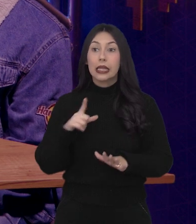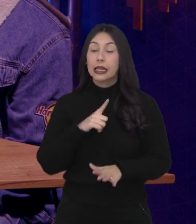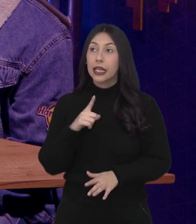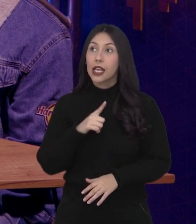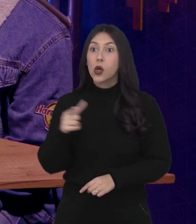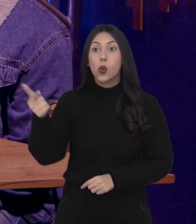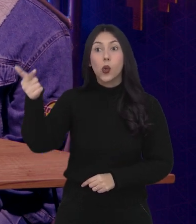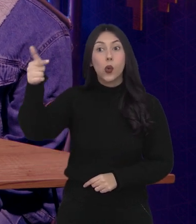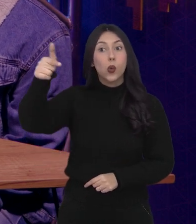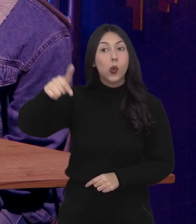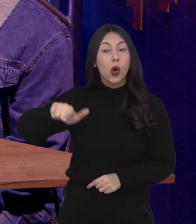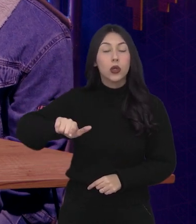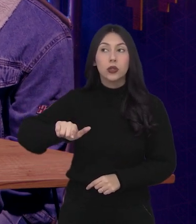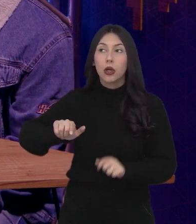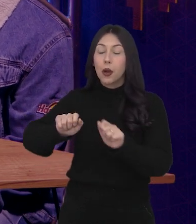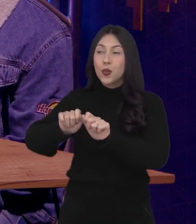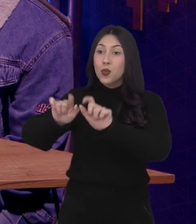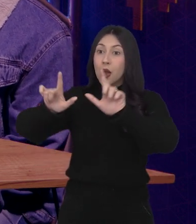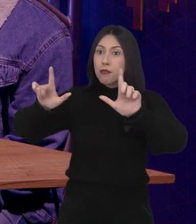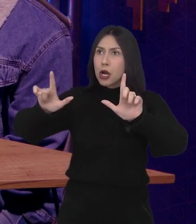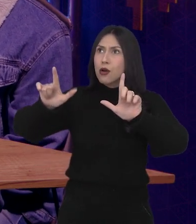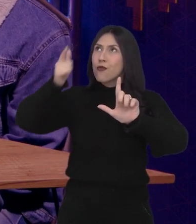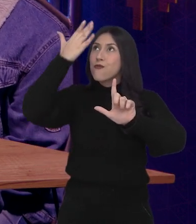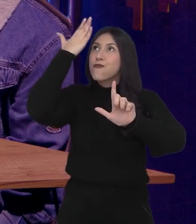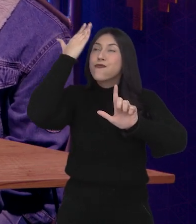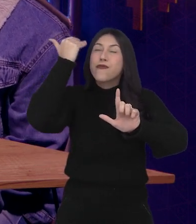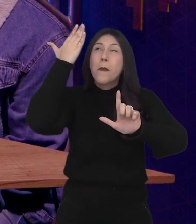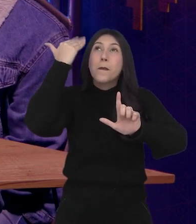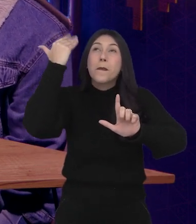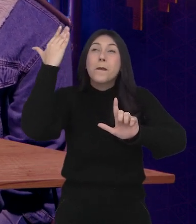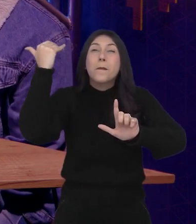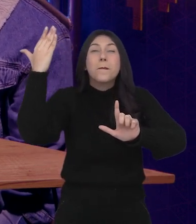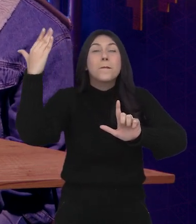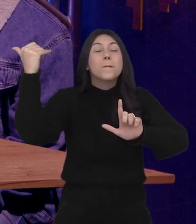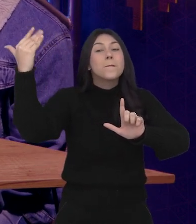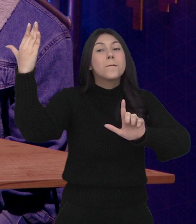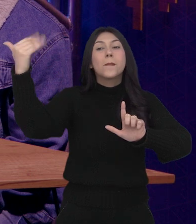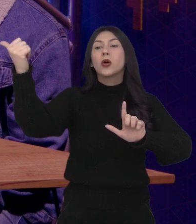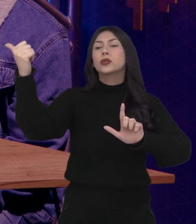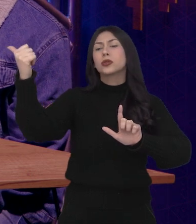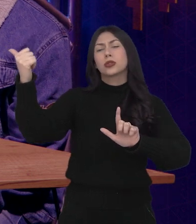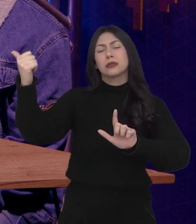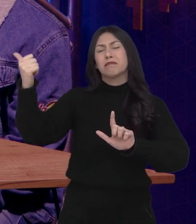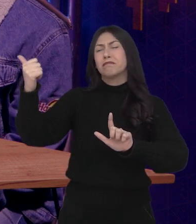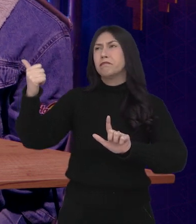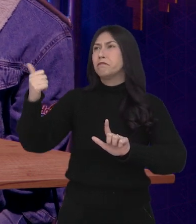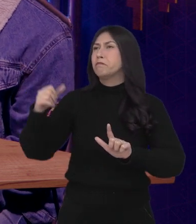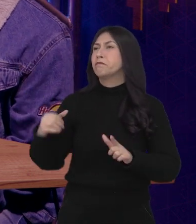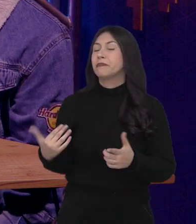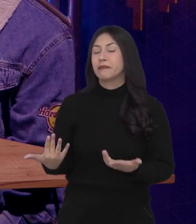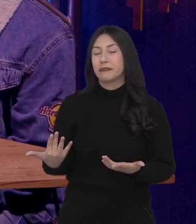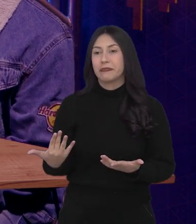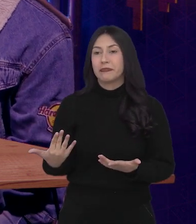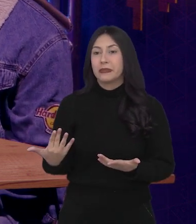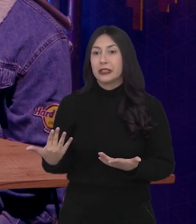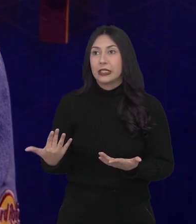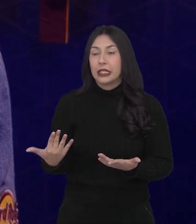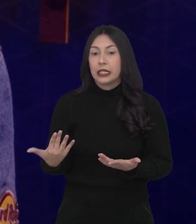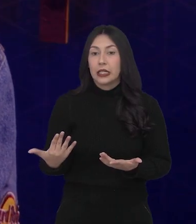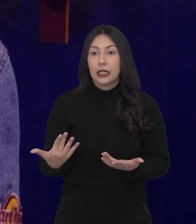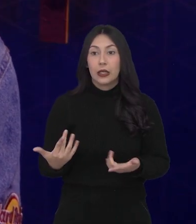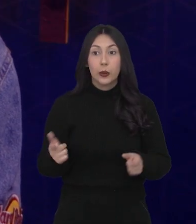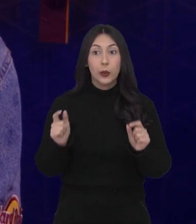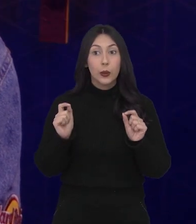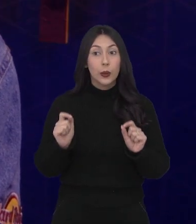E tem um momento, Vicky, que eu acho que é a imagem mais famosa, o momento olímpico mais icônico de todos,